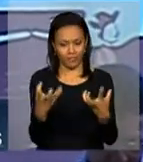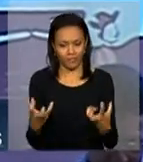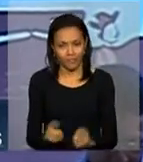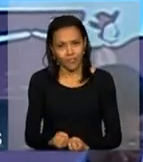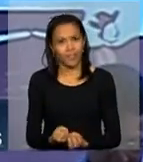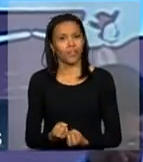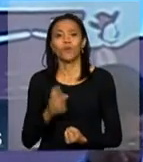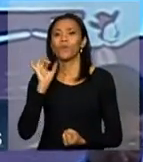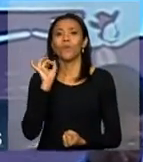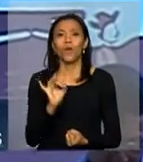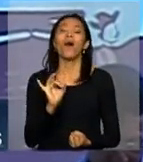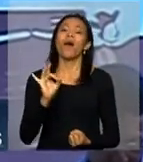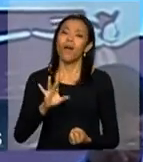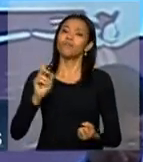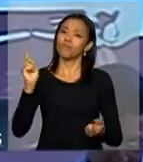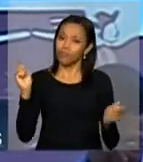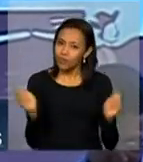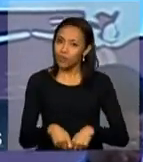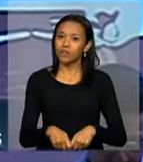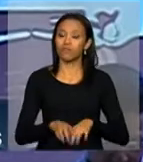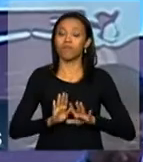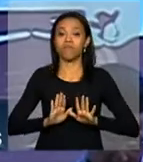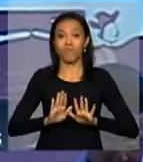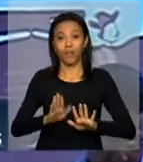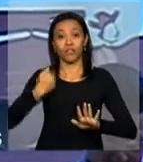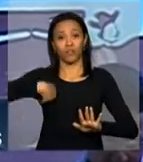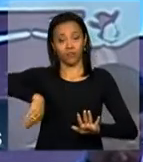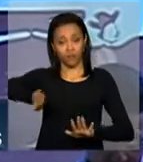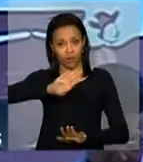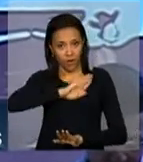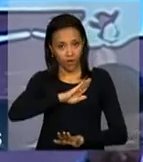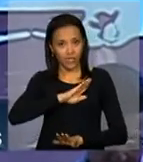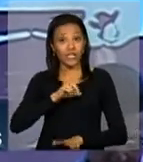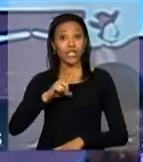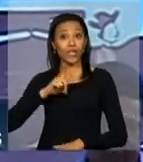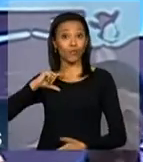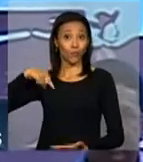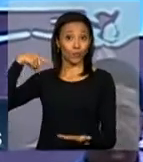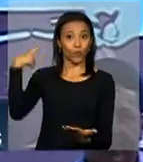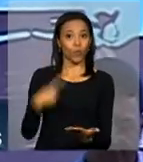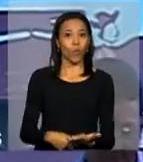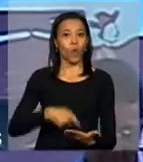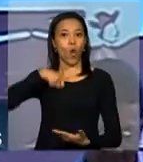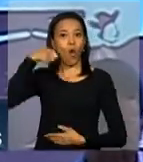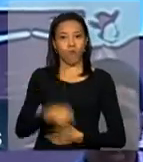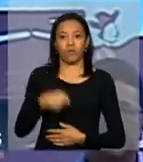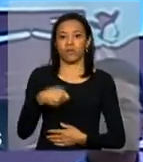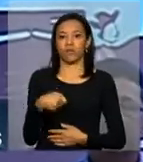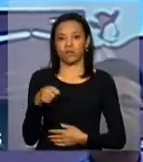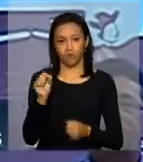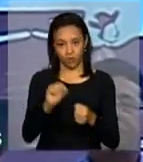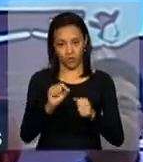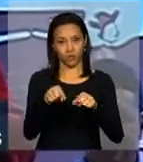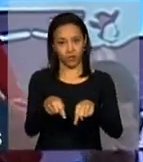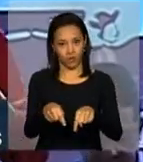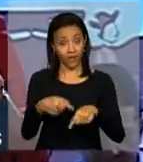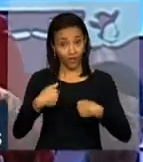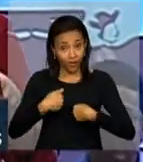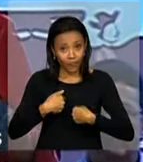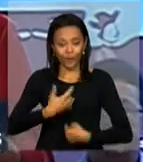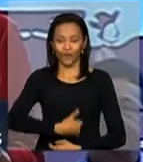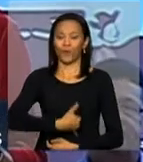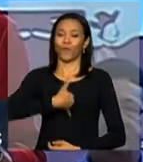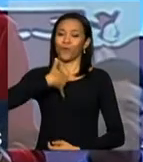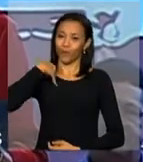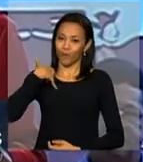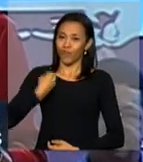pauta não só era possível, mas como nós tínhamos obrigação de fazê-la. Eu estou muito orgulhosa